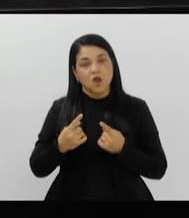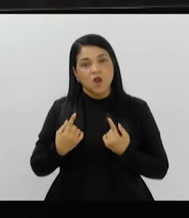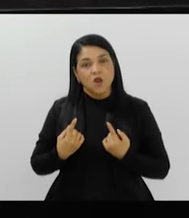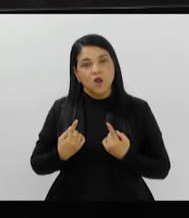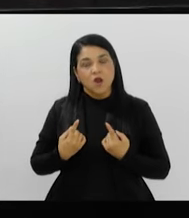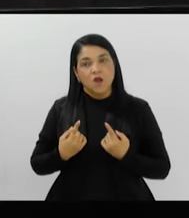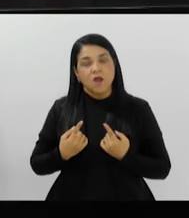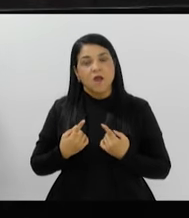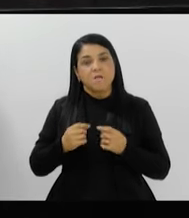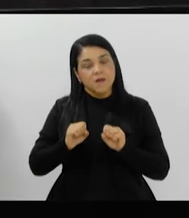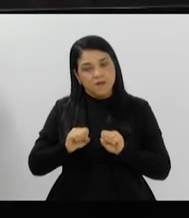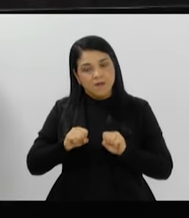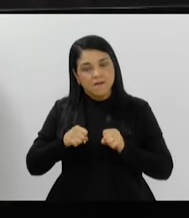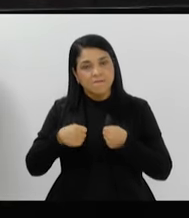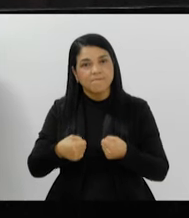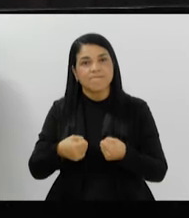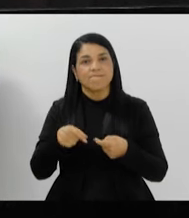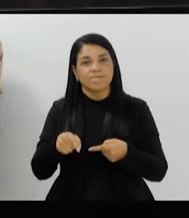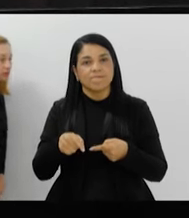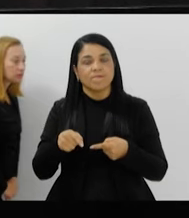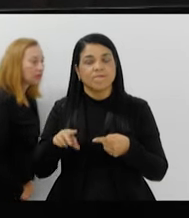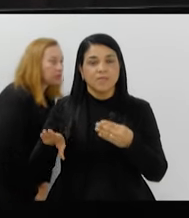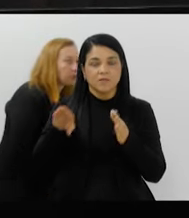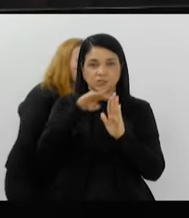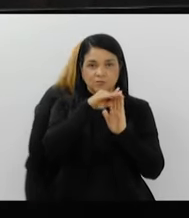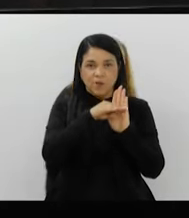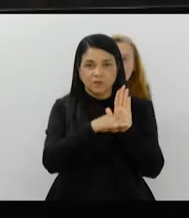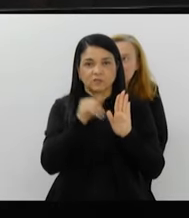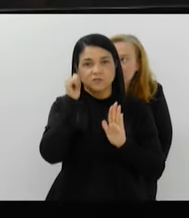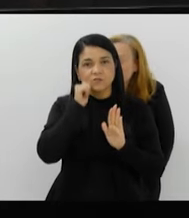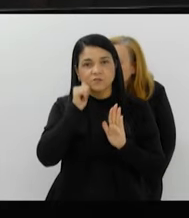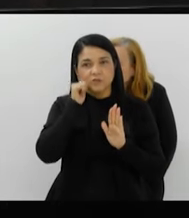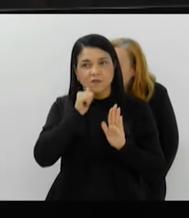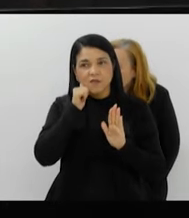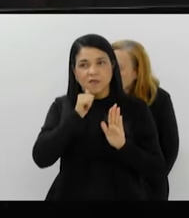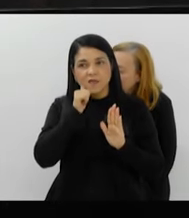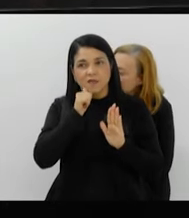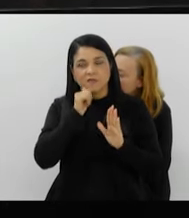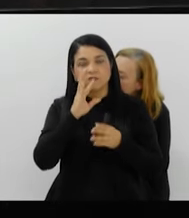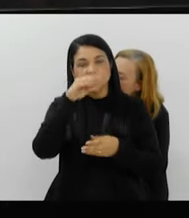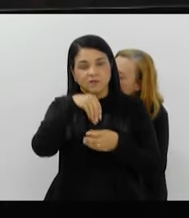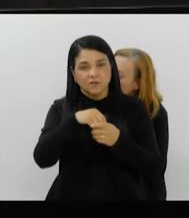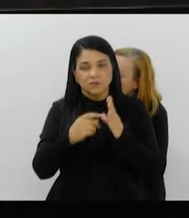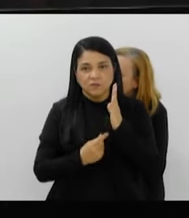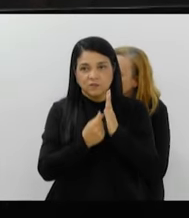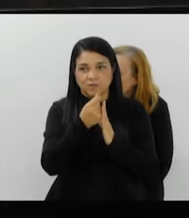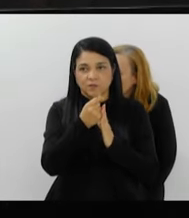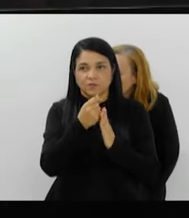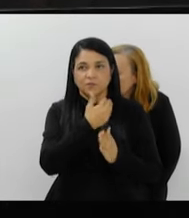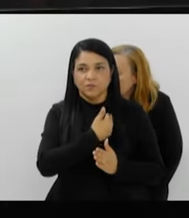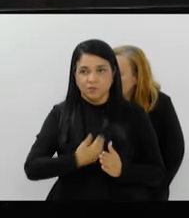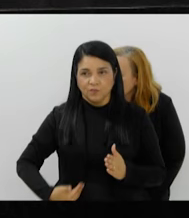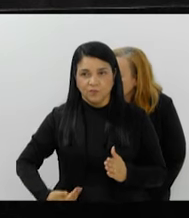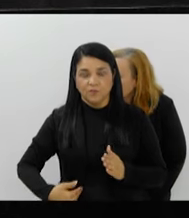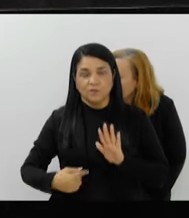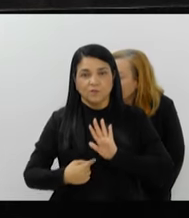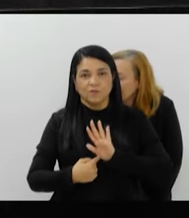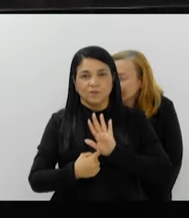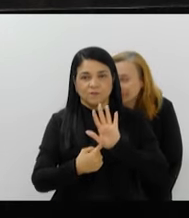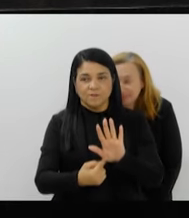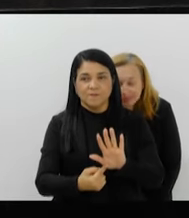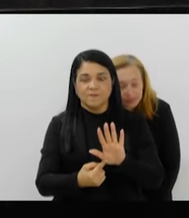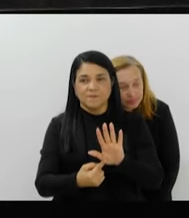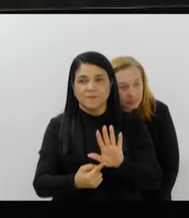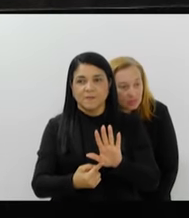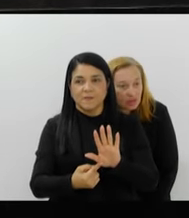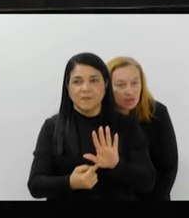combatê-las, até a inserção da pauta das mulheres dentro do orçamento público. E eu trouxe aqui,